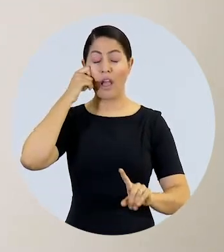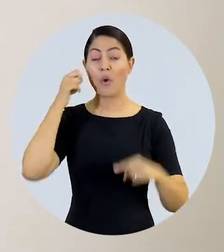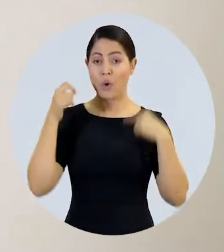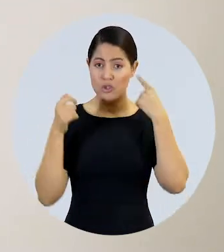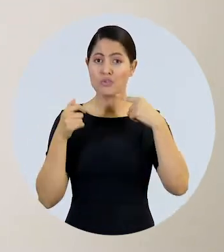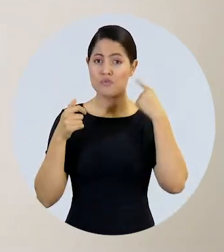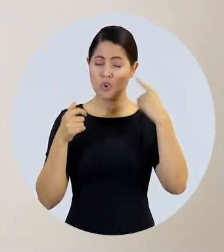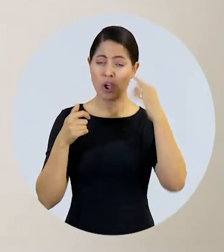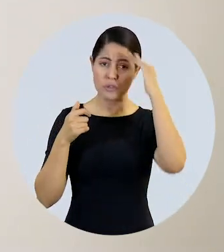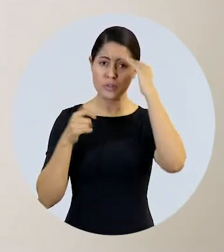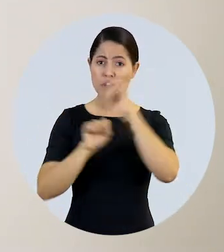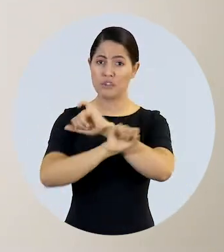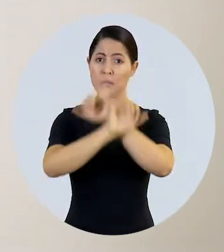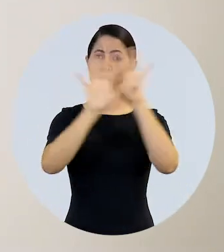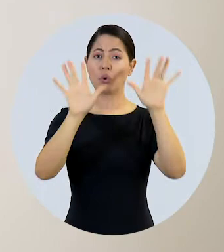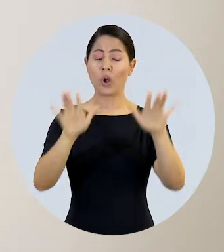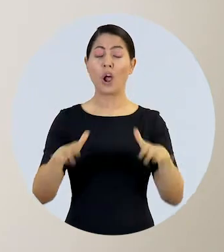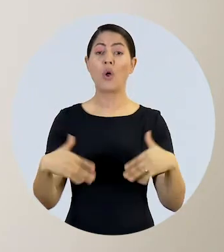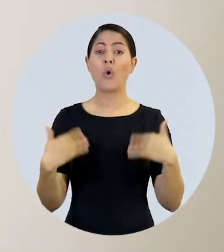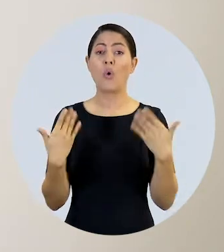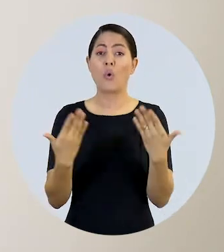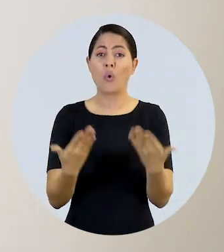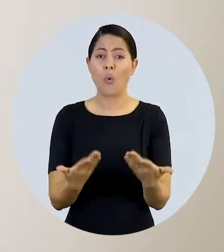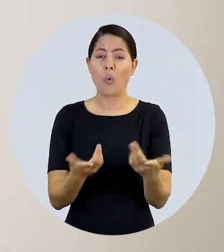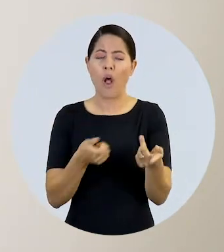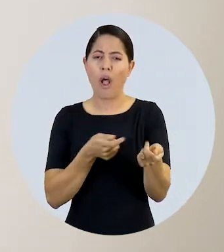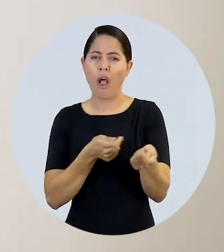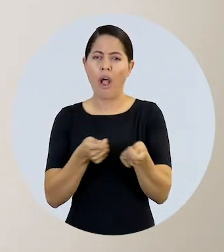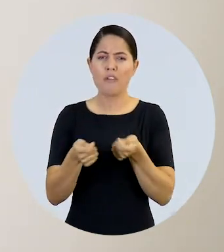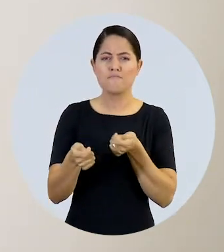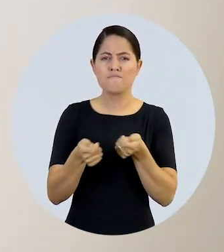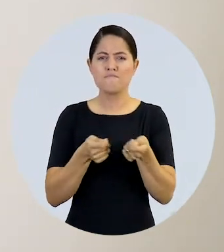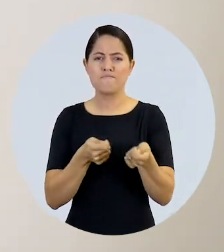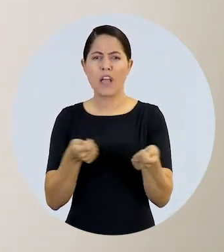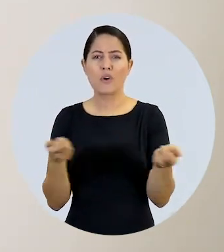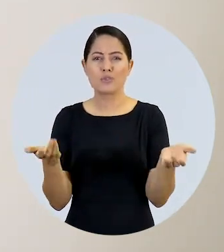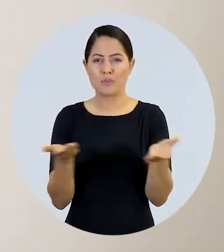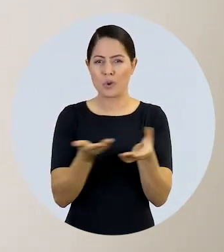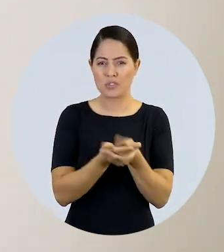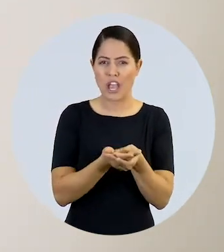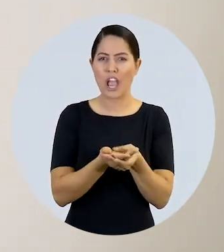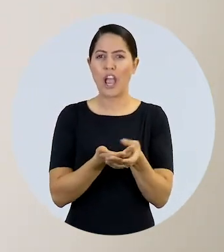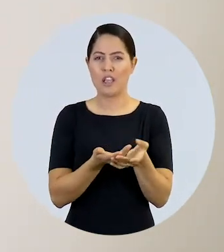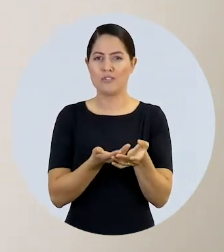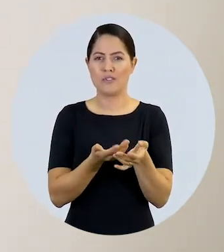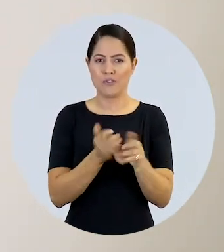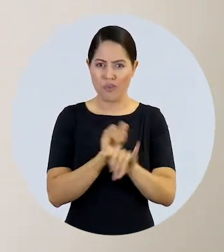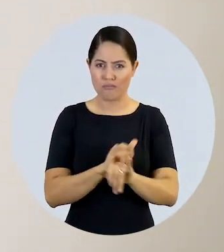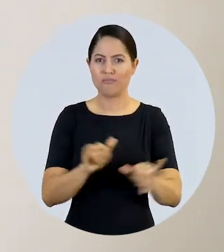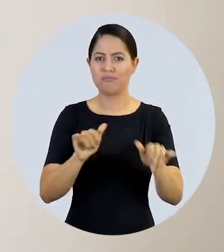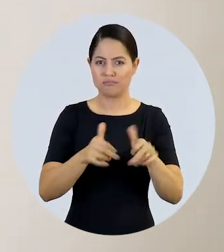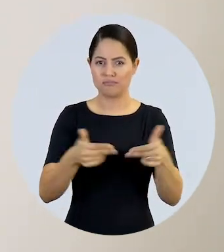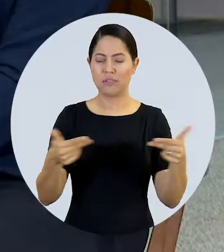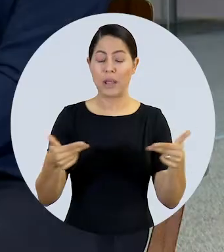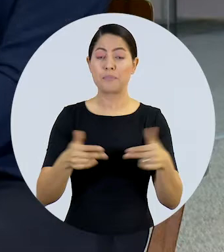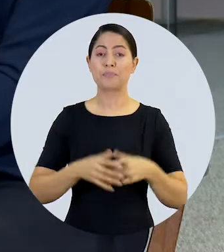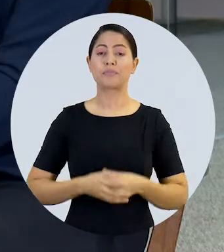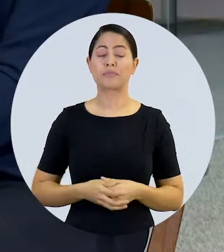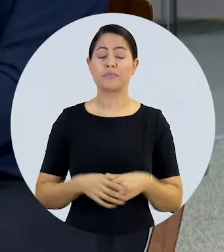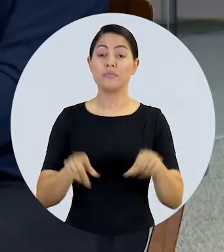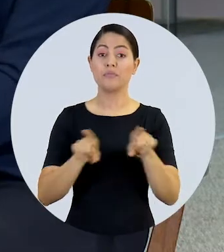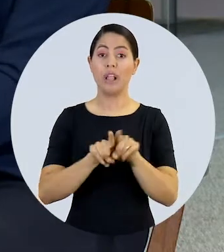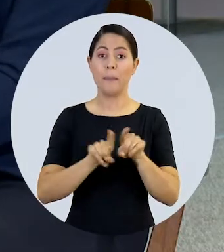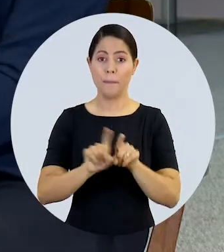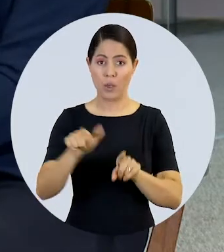melhor até na hora de manejar as suas causas, as suas demandas. A